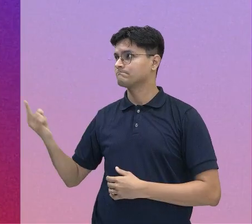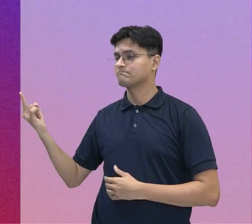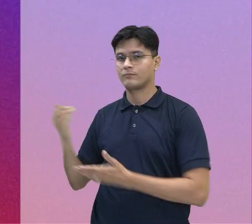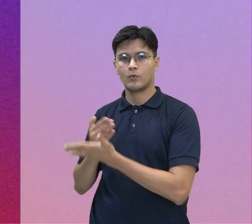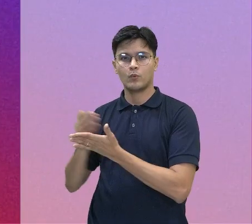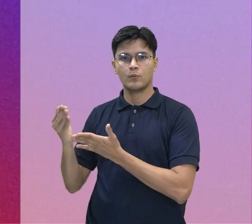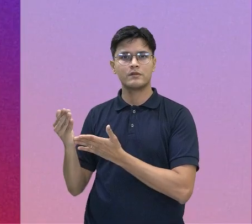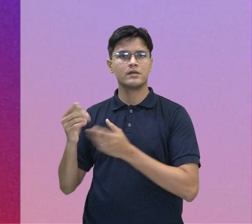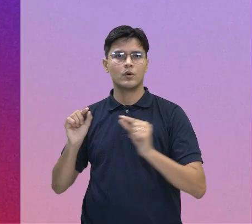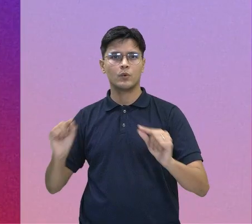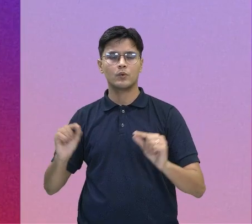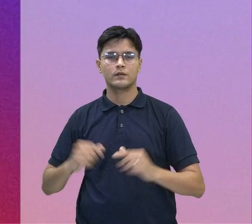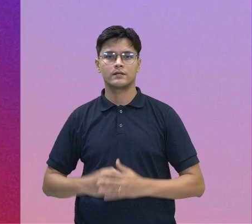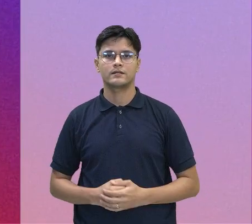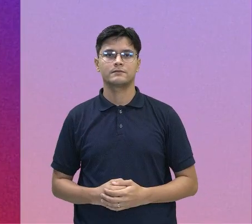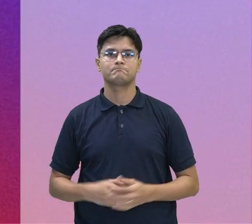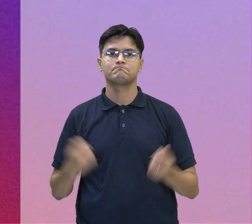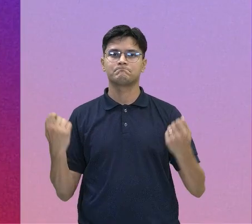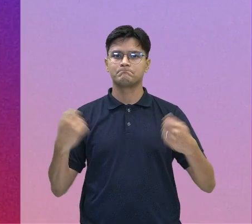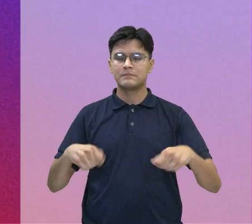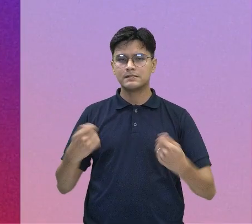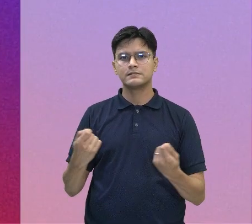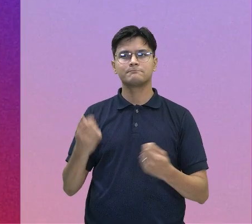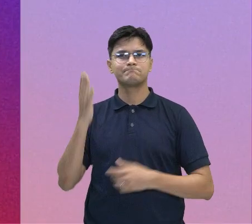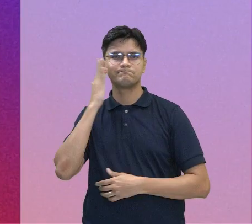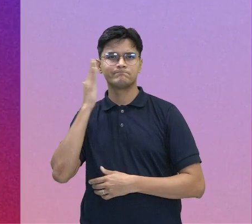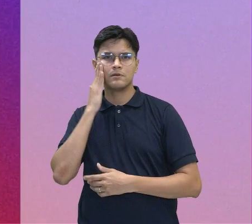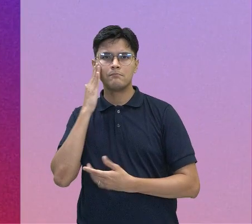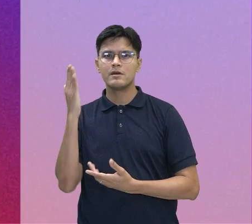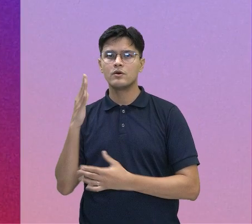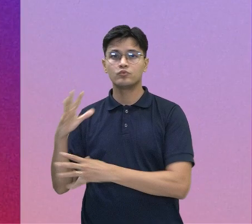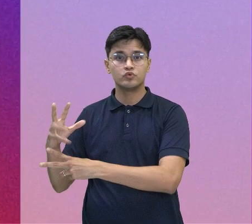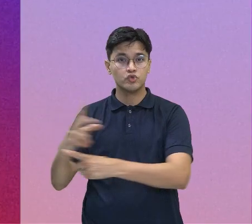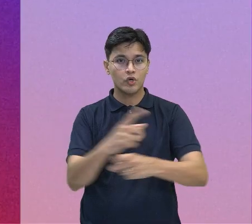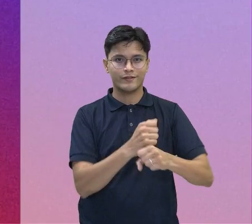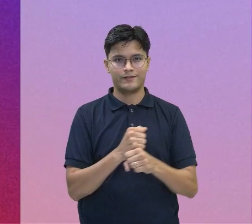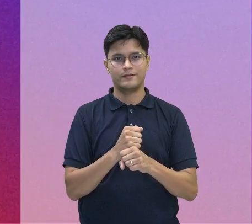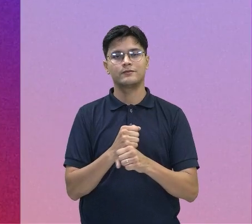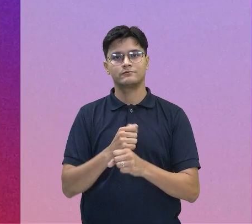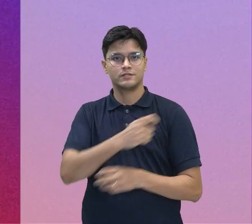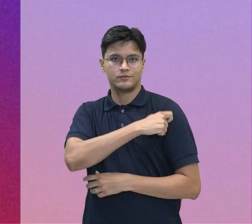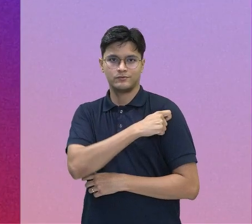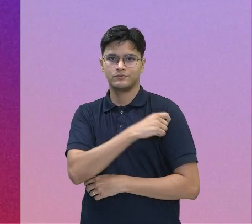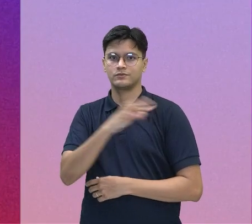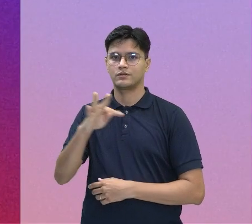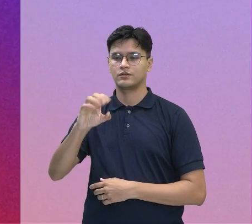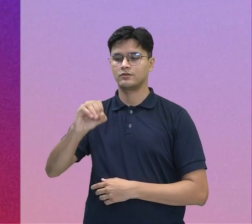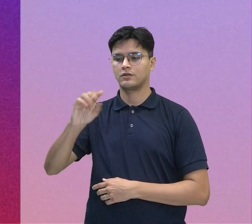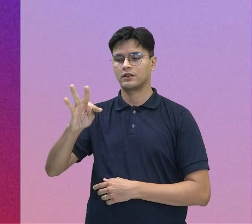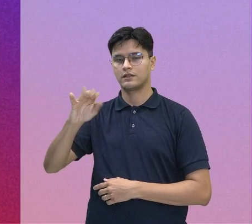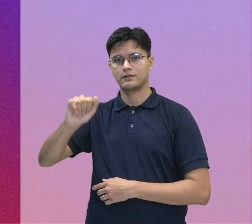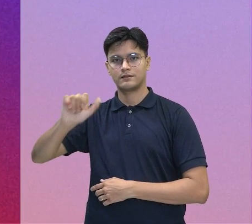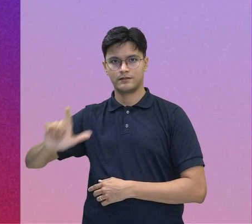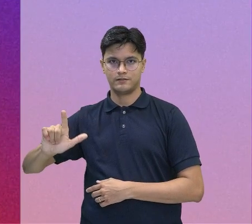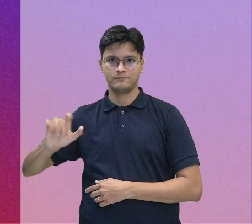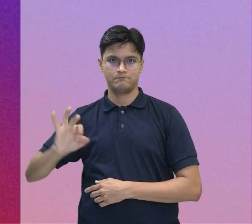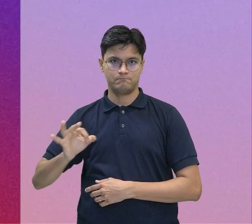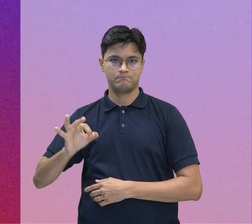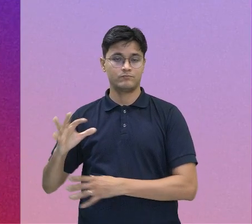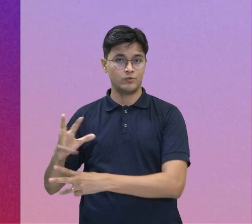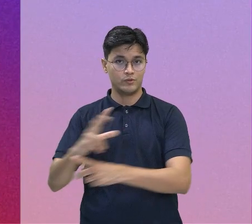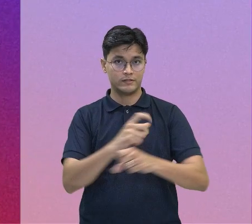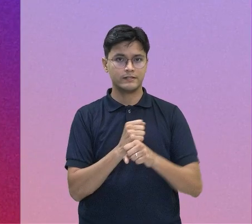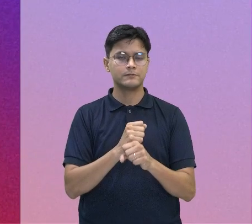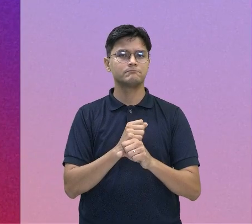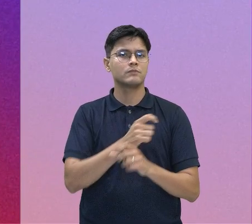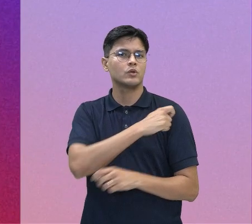começar descobrindo quem é o total de alunos. Ele fala aqui em total de alunos, né? Então, quem é o total de alunos